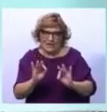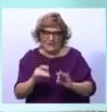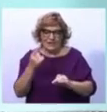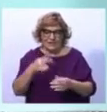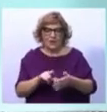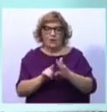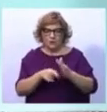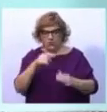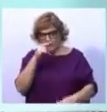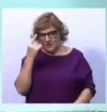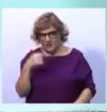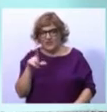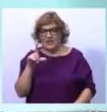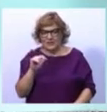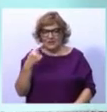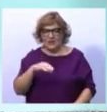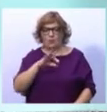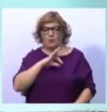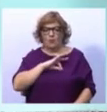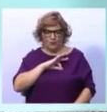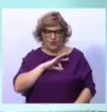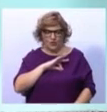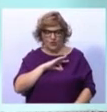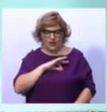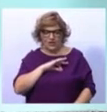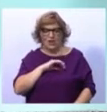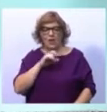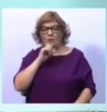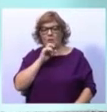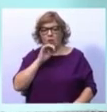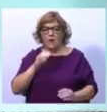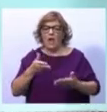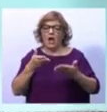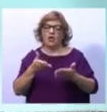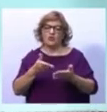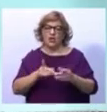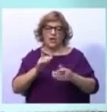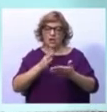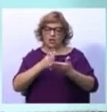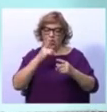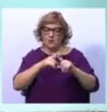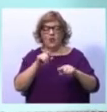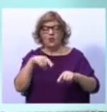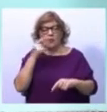Há um processo difícil, mas também há profissionais que conseguem ajudar, não só no hospital, mas